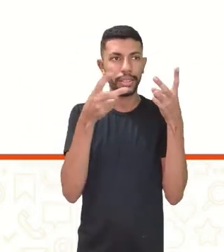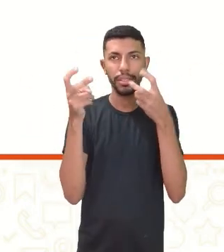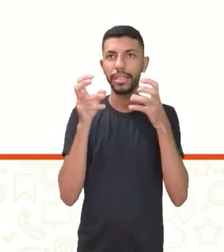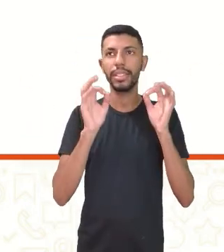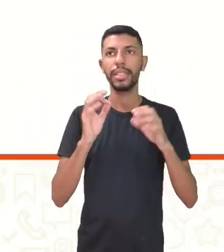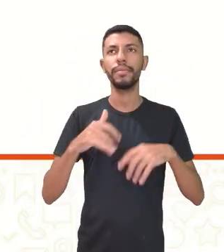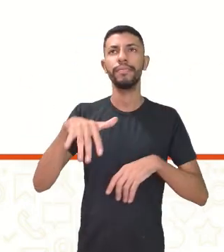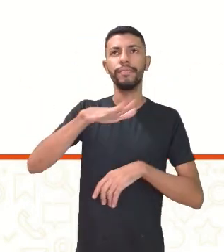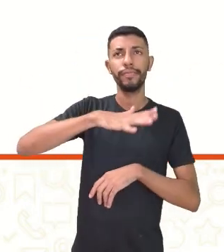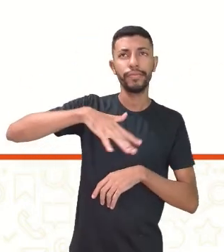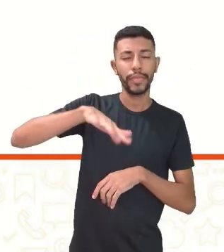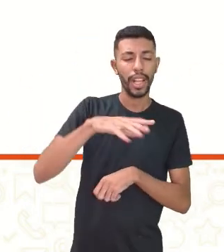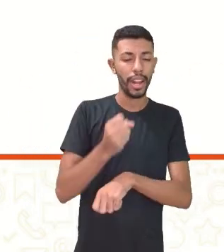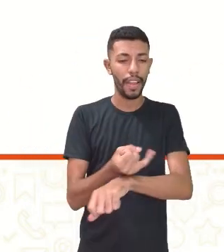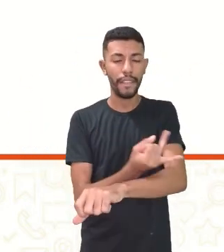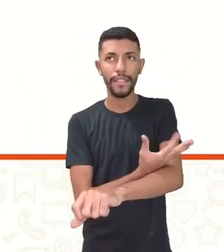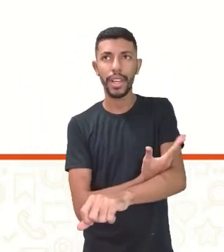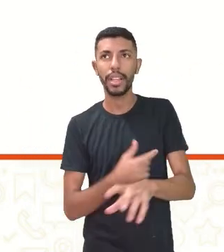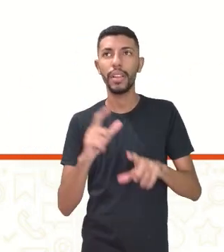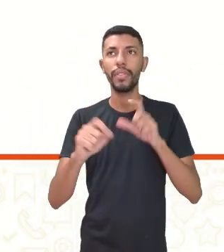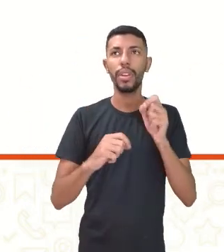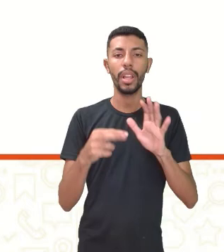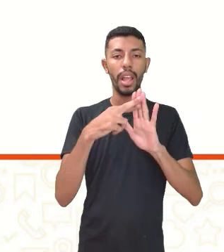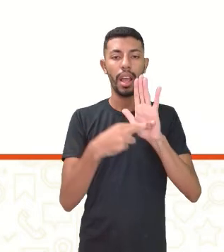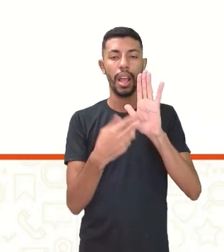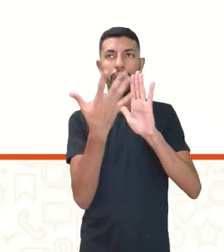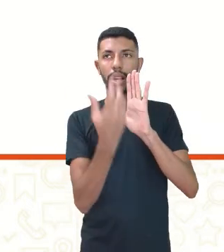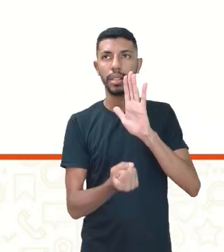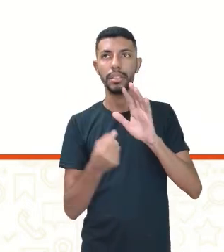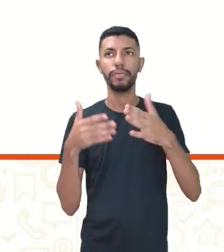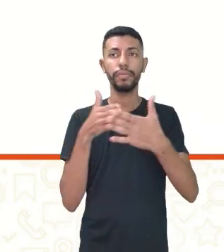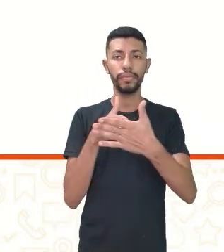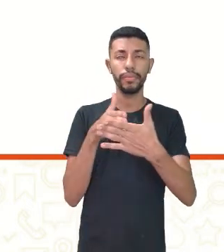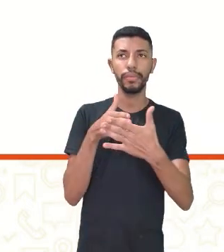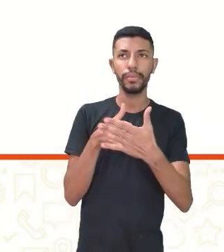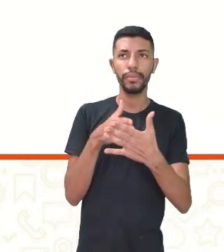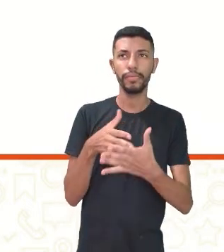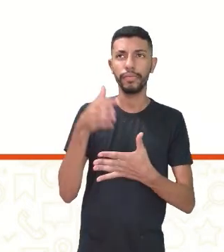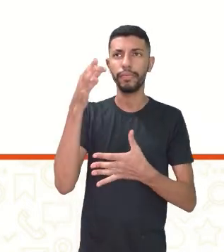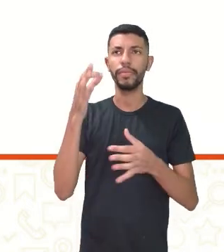área afetiva emocional, aceitação de regras, limites,